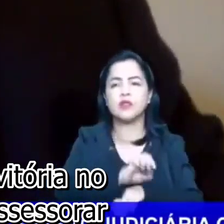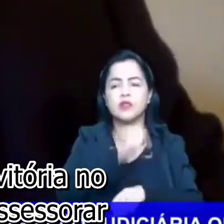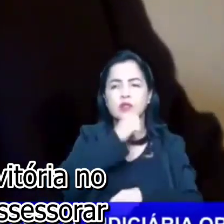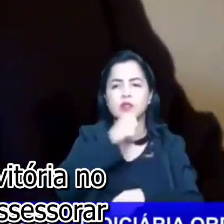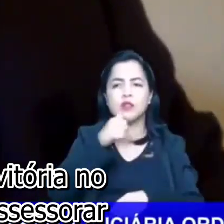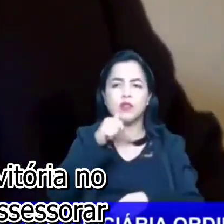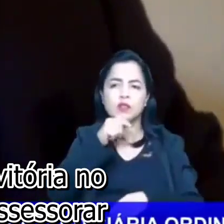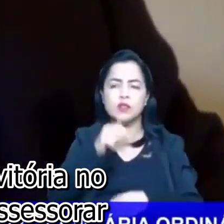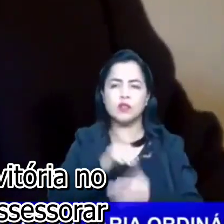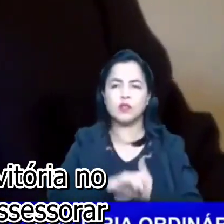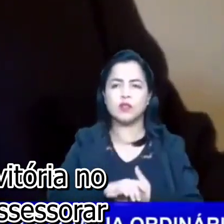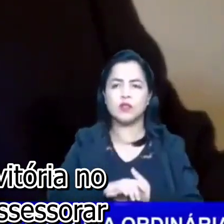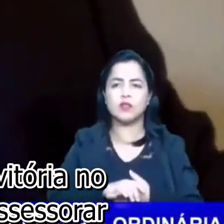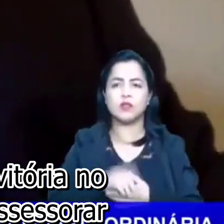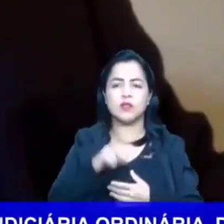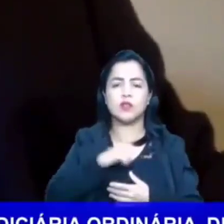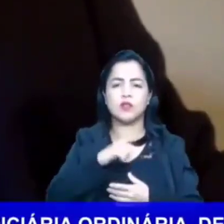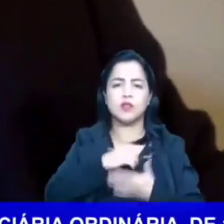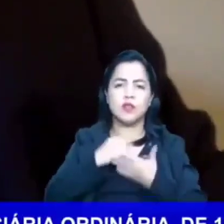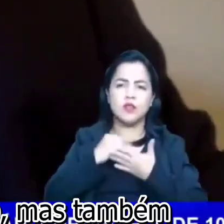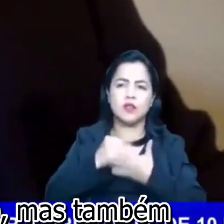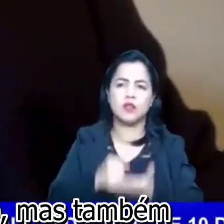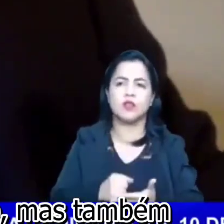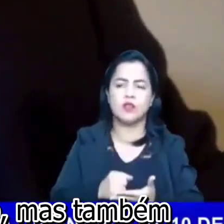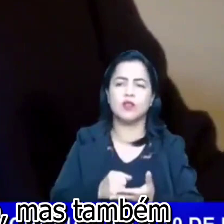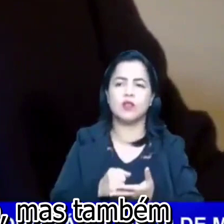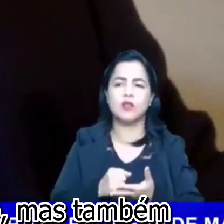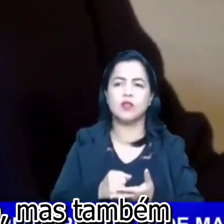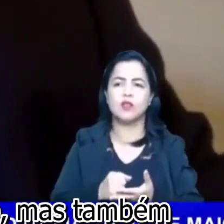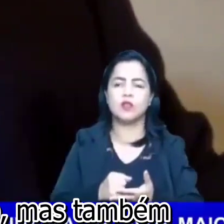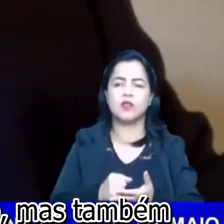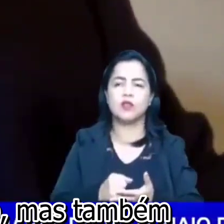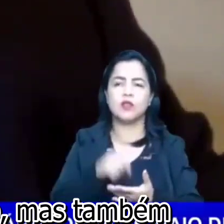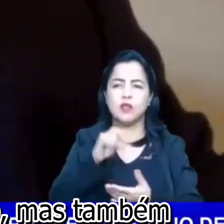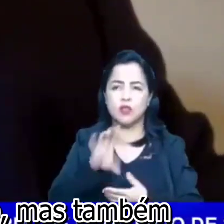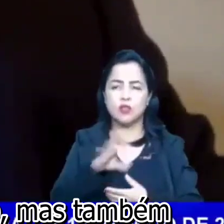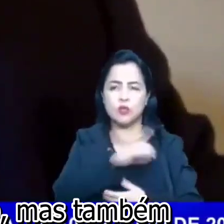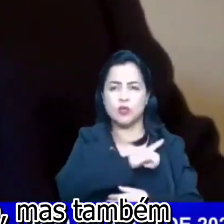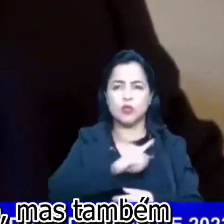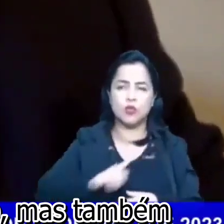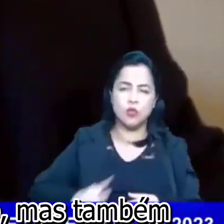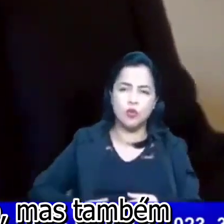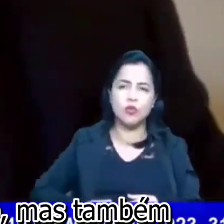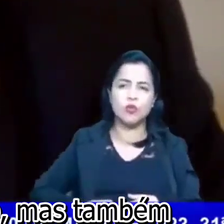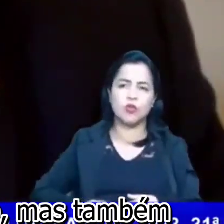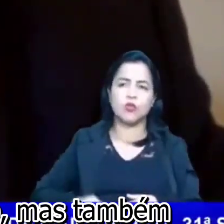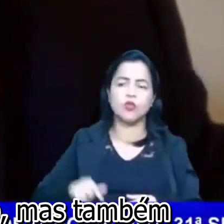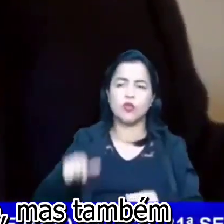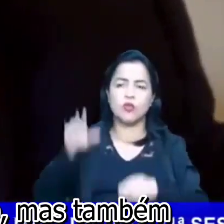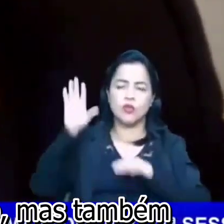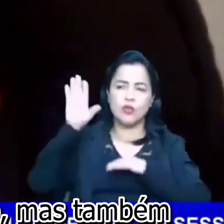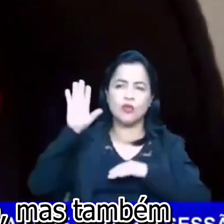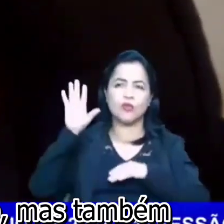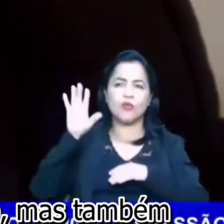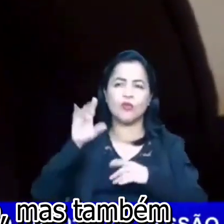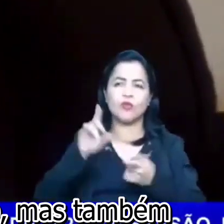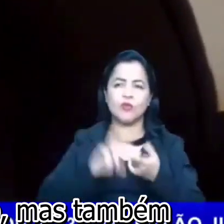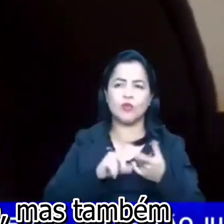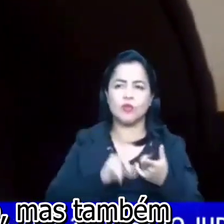justamente em assessorar não só um governador, o candidato ao governo, mas